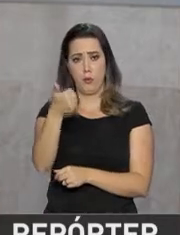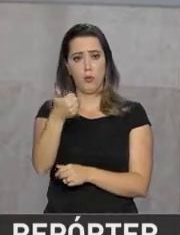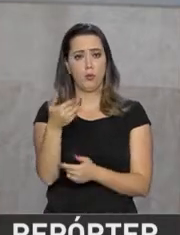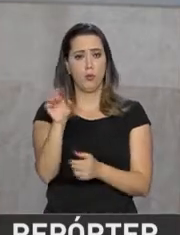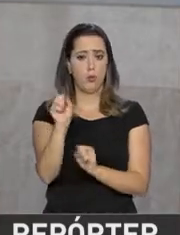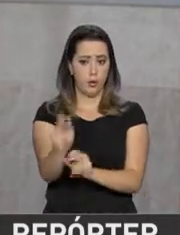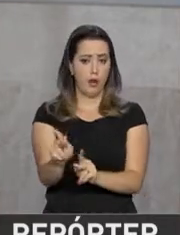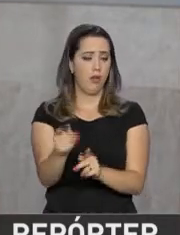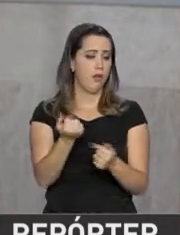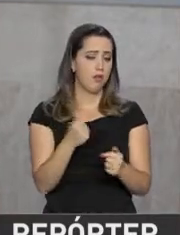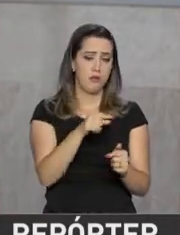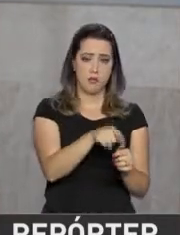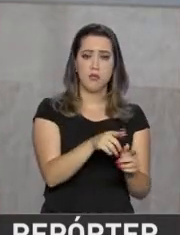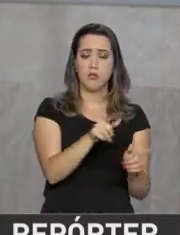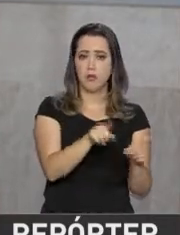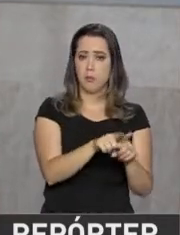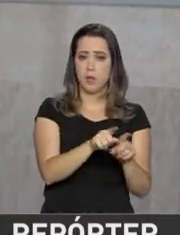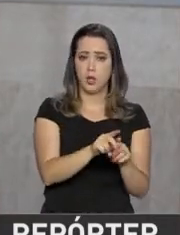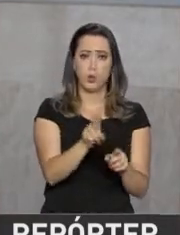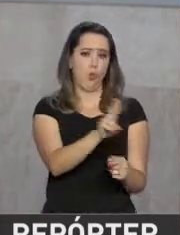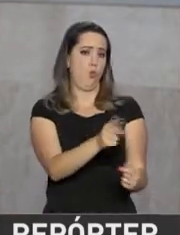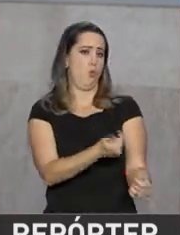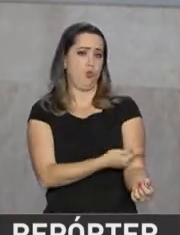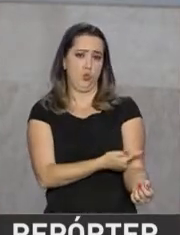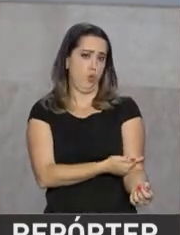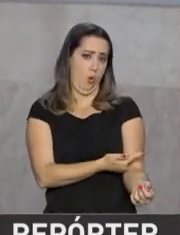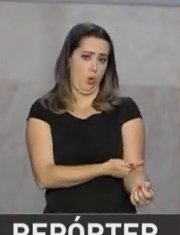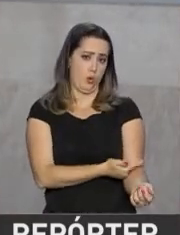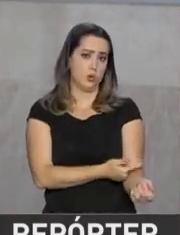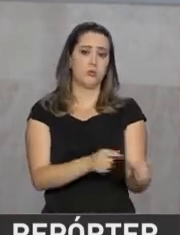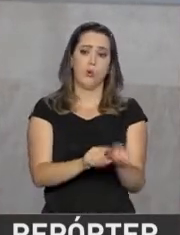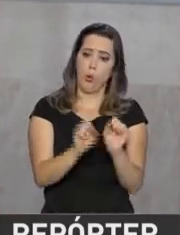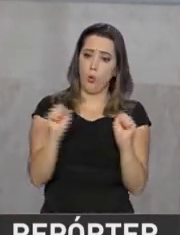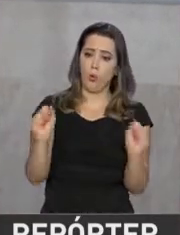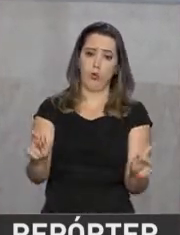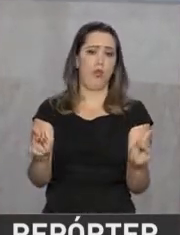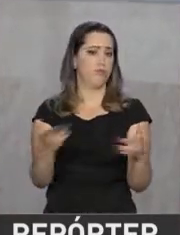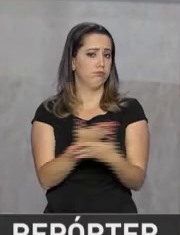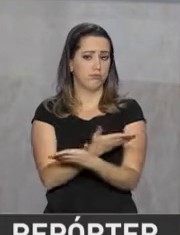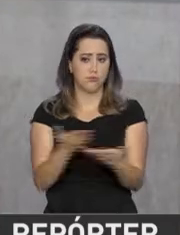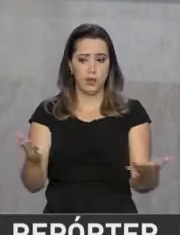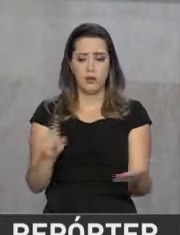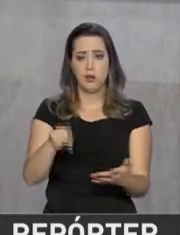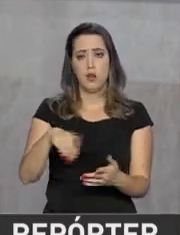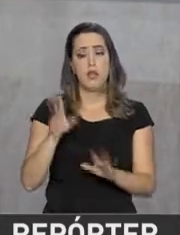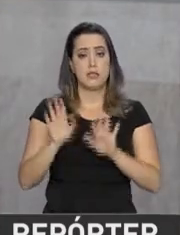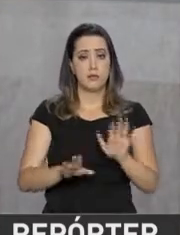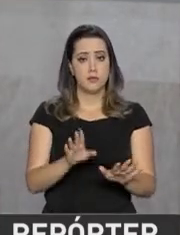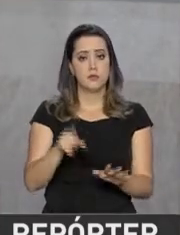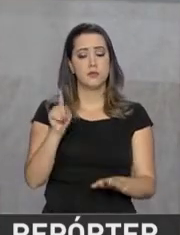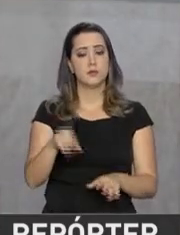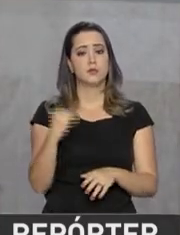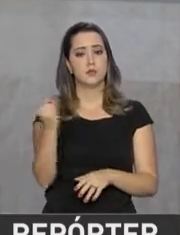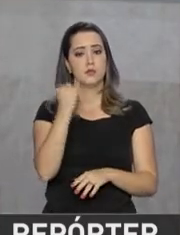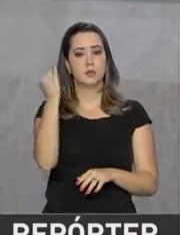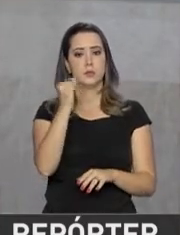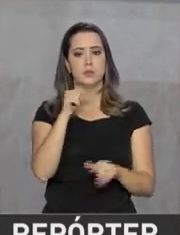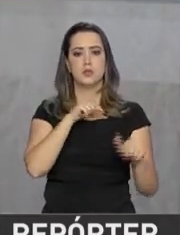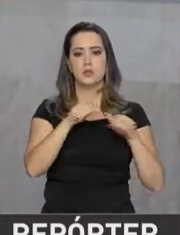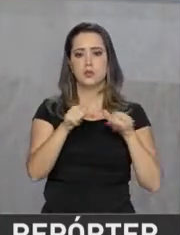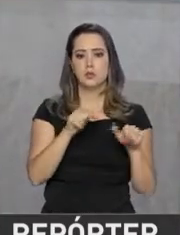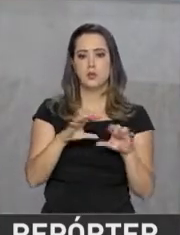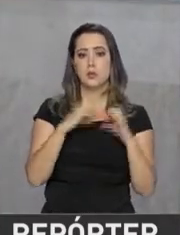através da abstinência nós vamos também incentiva o importante é esclarecer que tem casos que é muito importante a atividade da